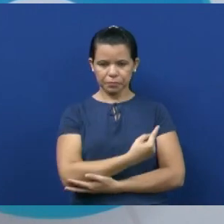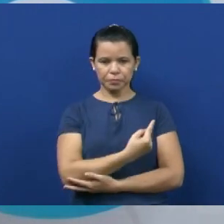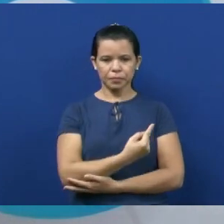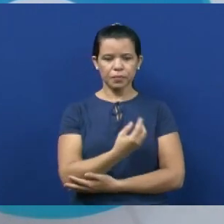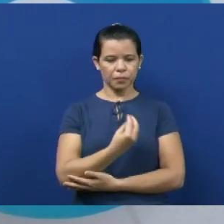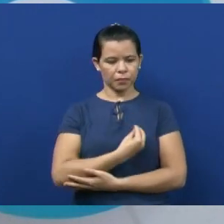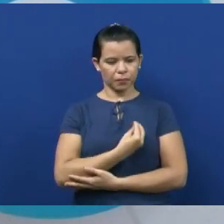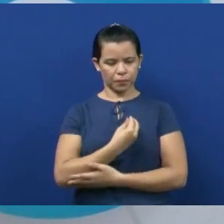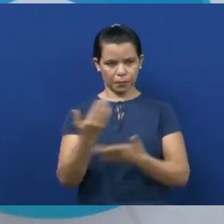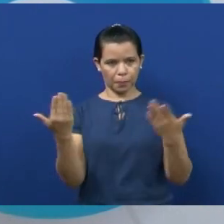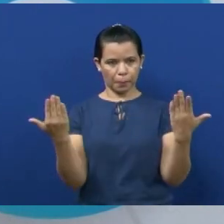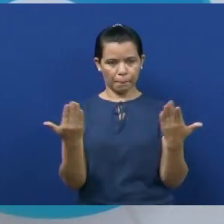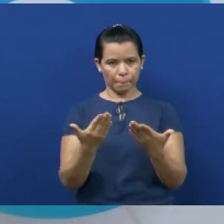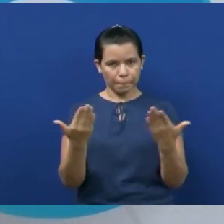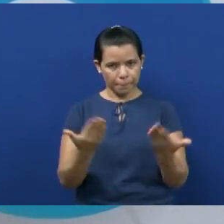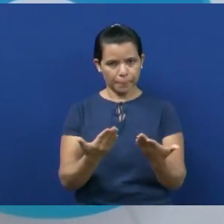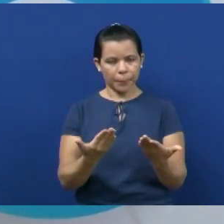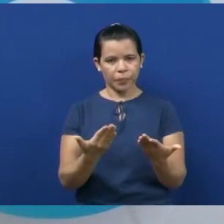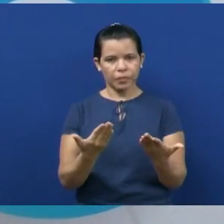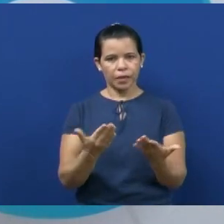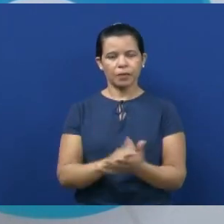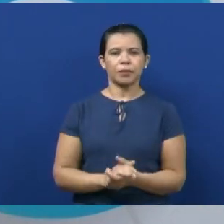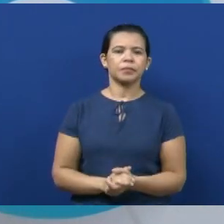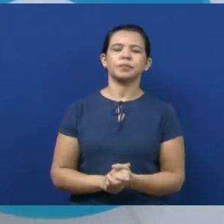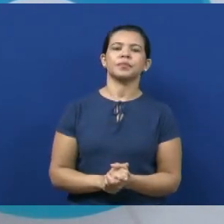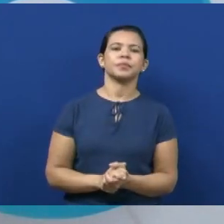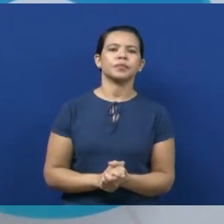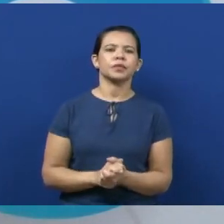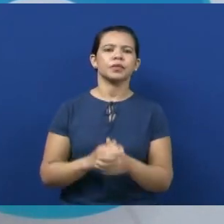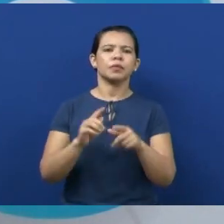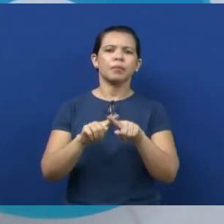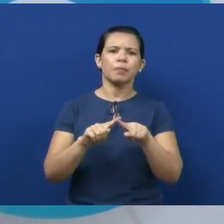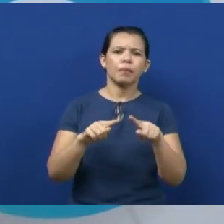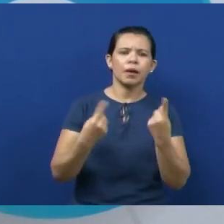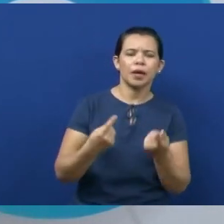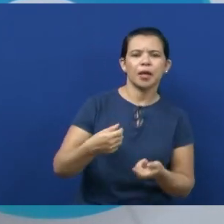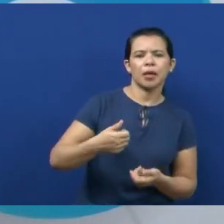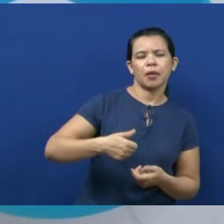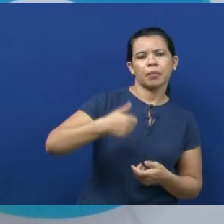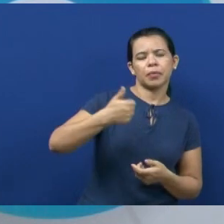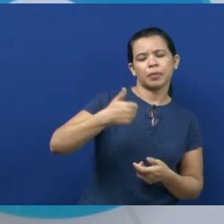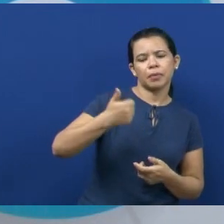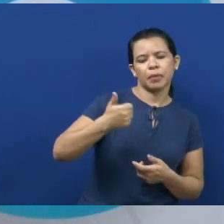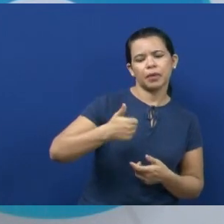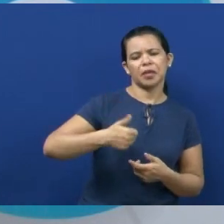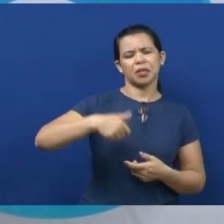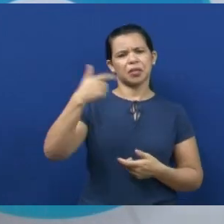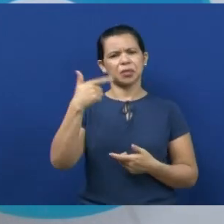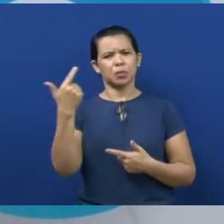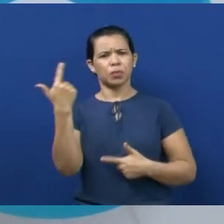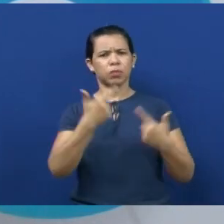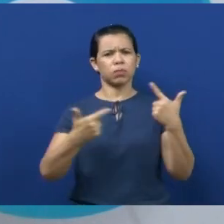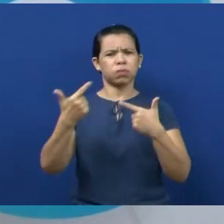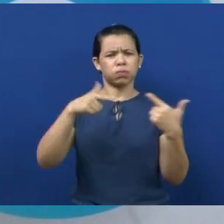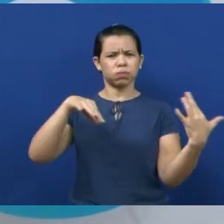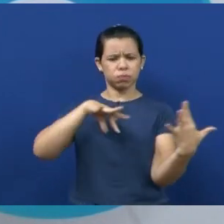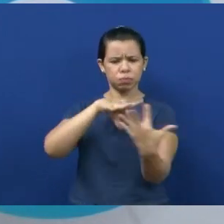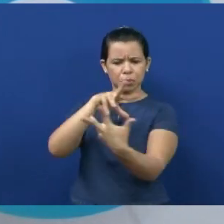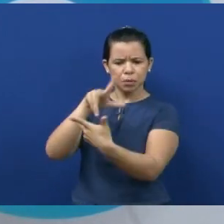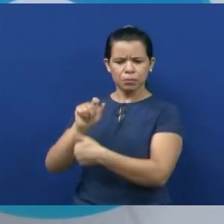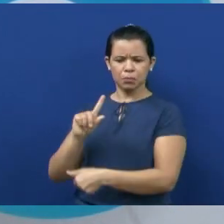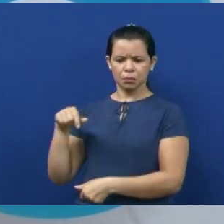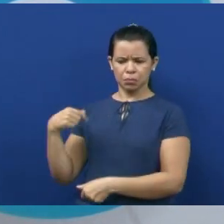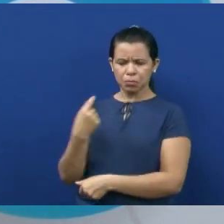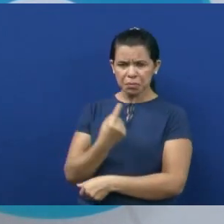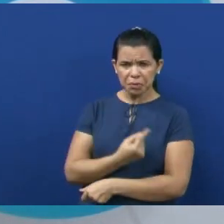estamos vivenciando na atualidade. Porém, a Primeira, a Segunda Guerra Mundial, nós não participamos